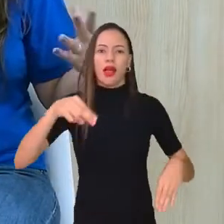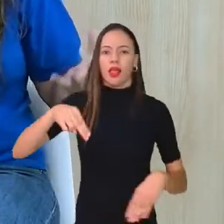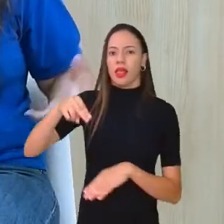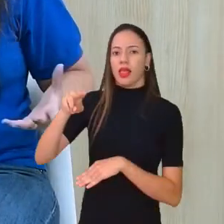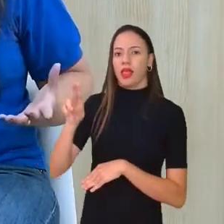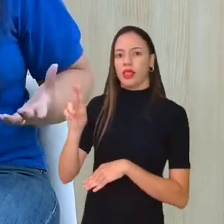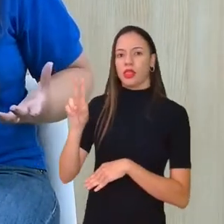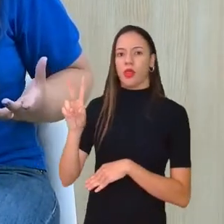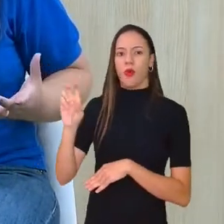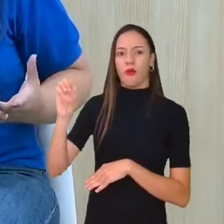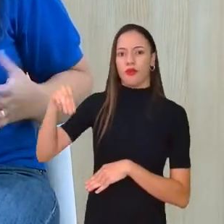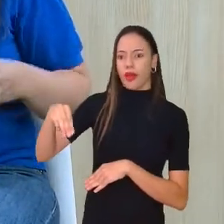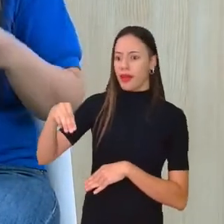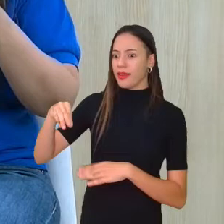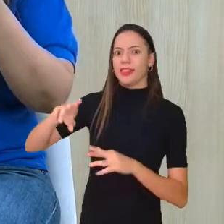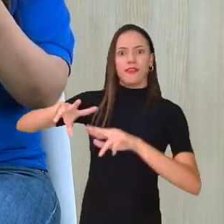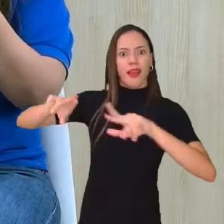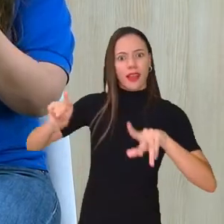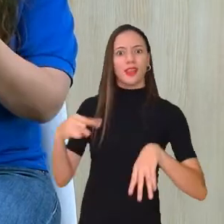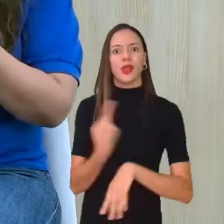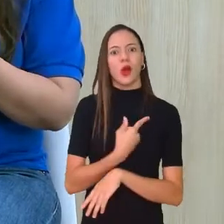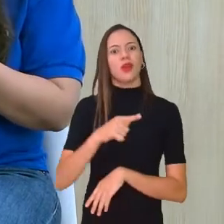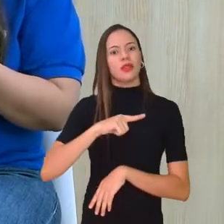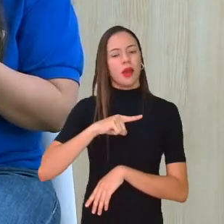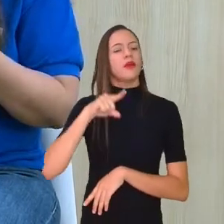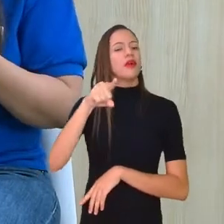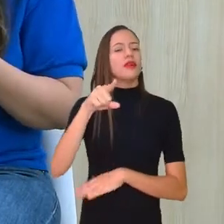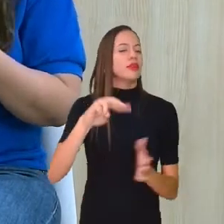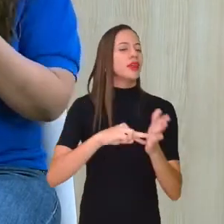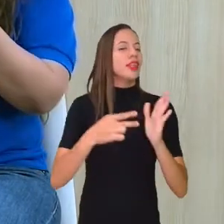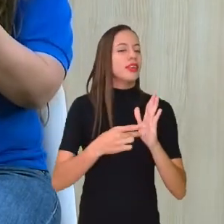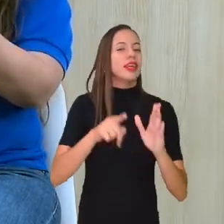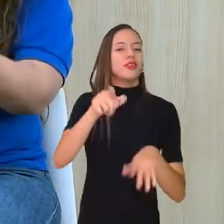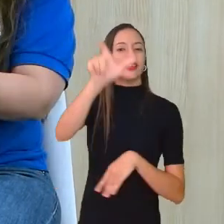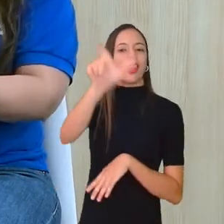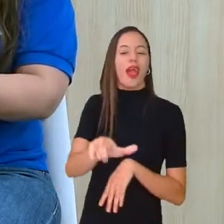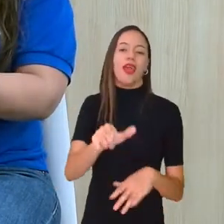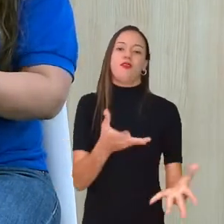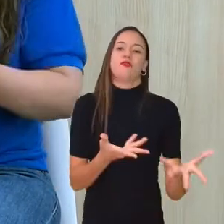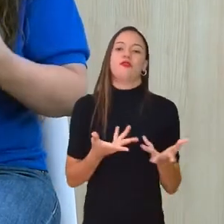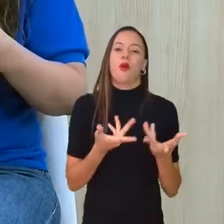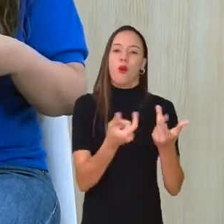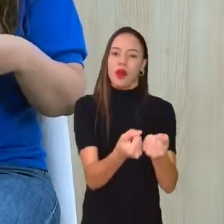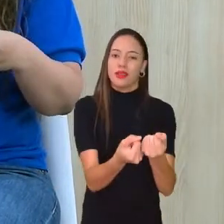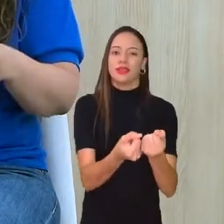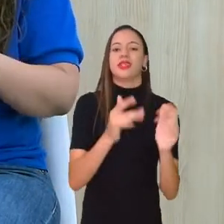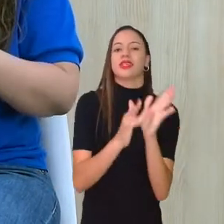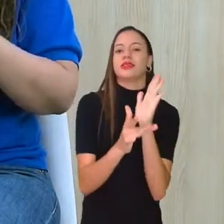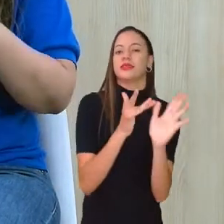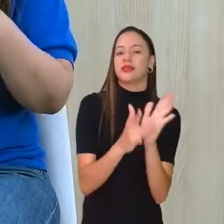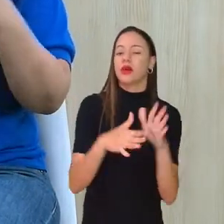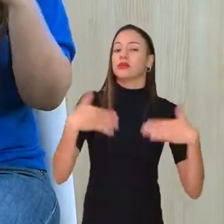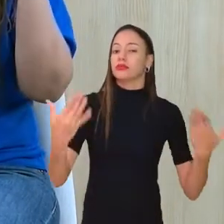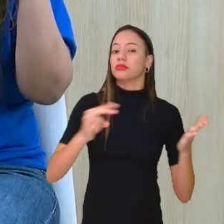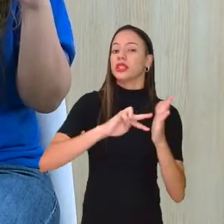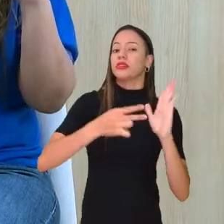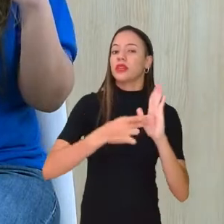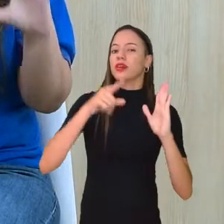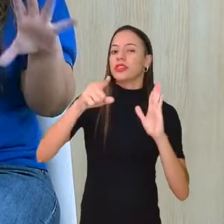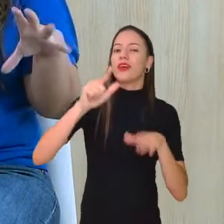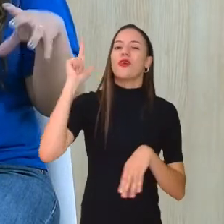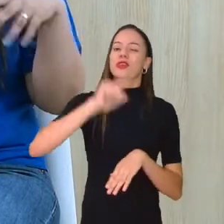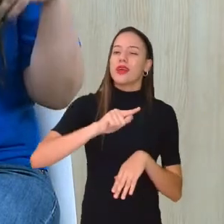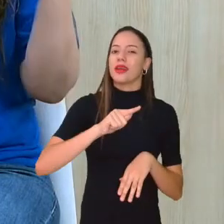diferentes nuvens que a gente tem, aí sim você consegue ser um fluente digital. Ou seja, você consegue se dar bem,